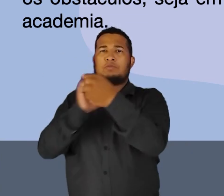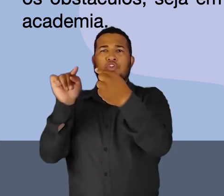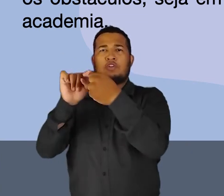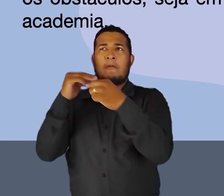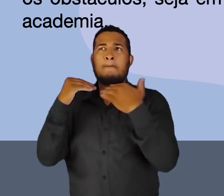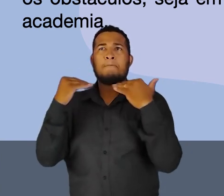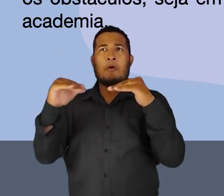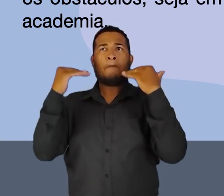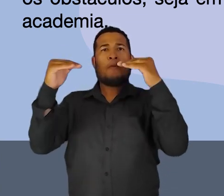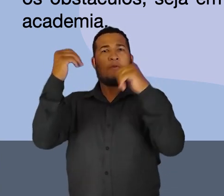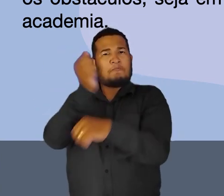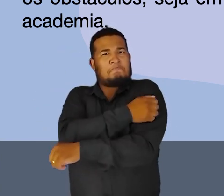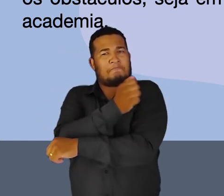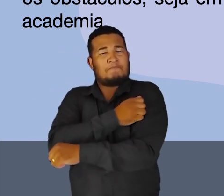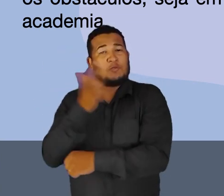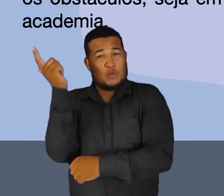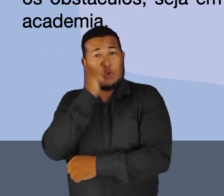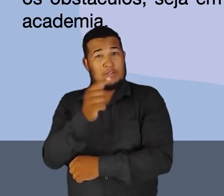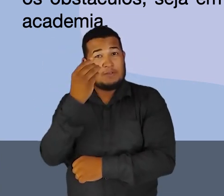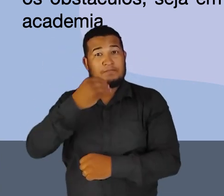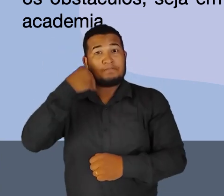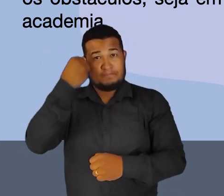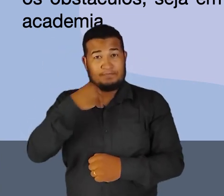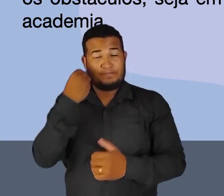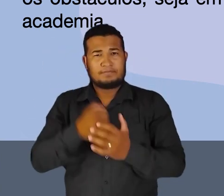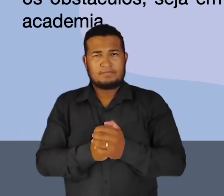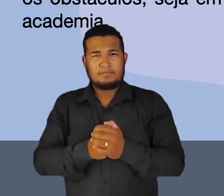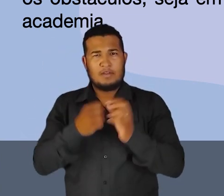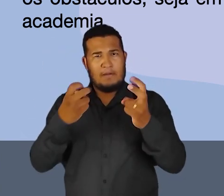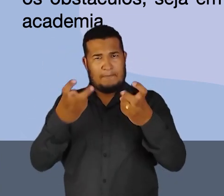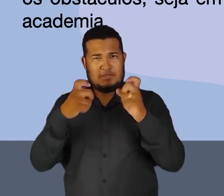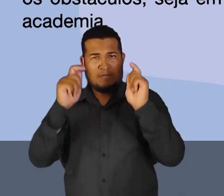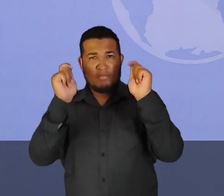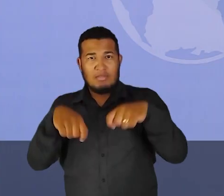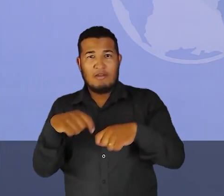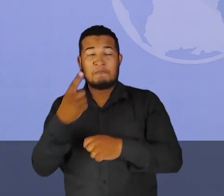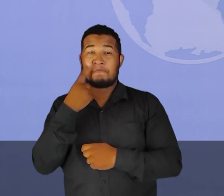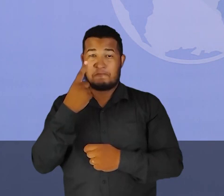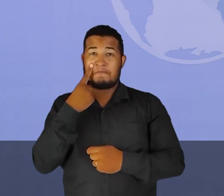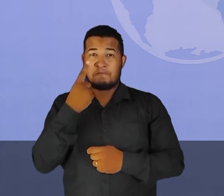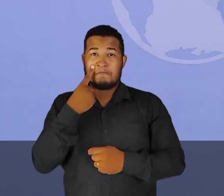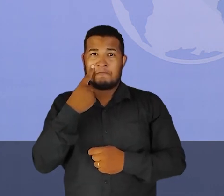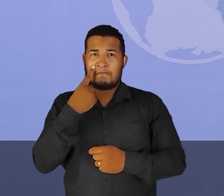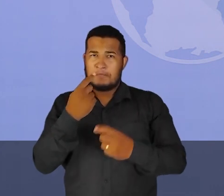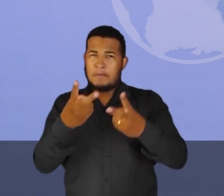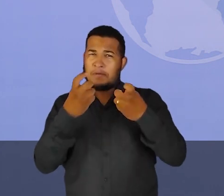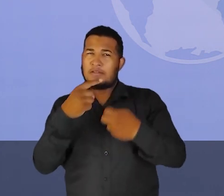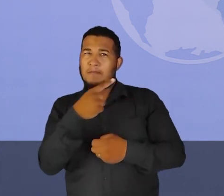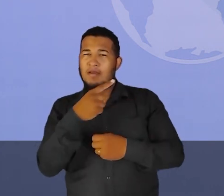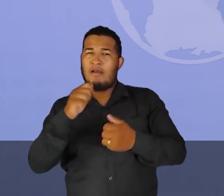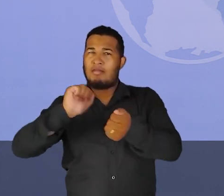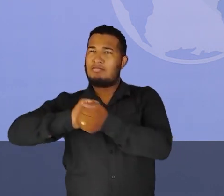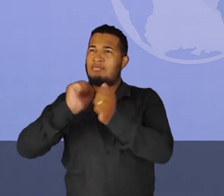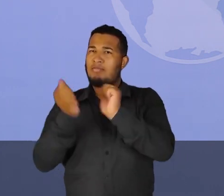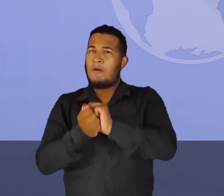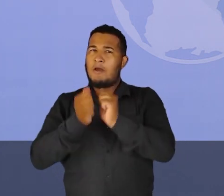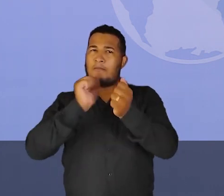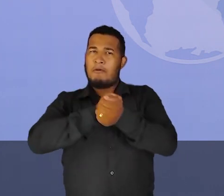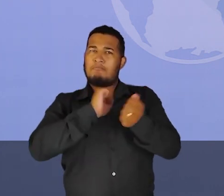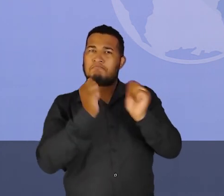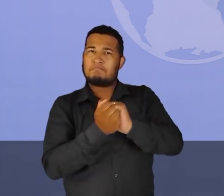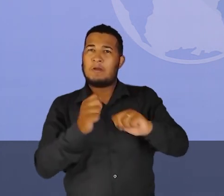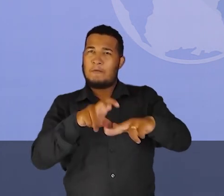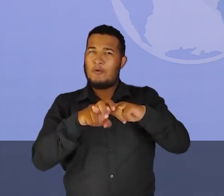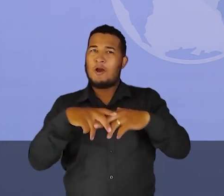poderia estar vivenciando essa escalada. Você consegue observar? Acompanha comigo aqui agora. Consegue observar como essas adaptações acerca